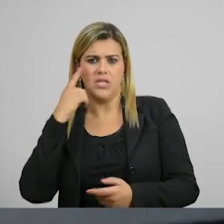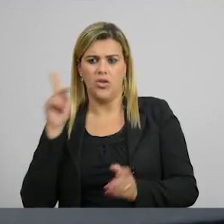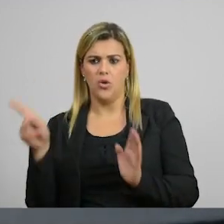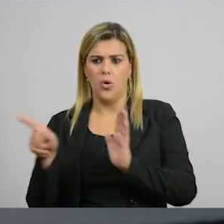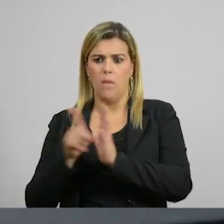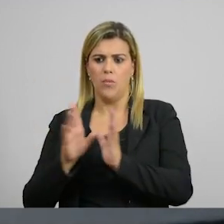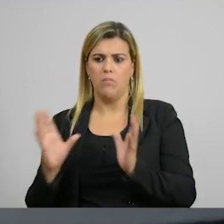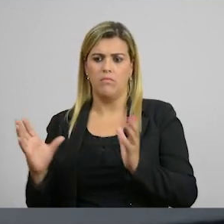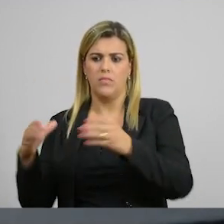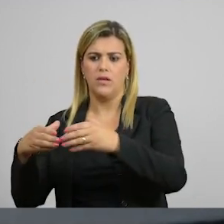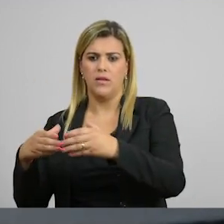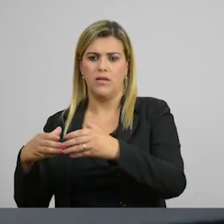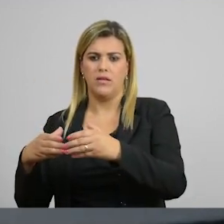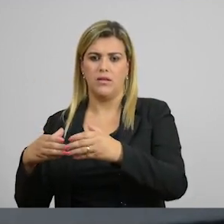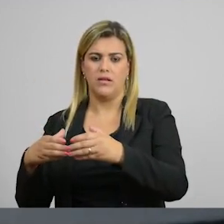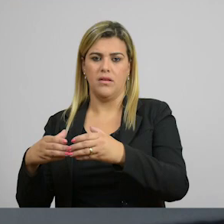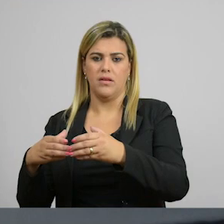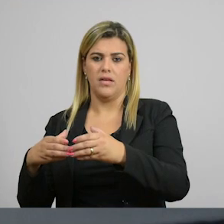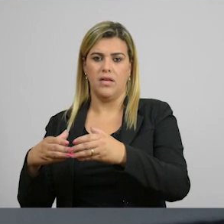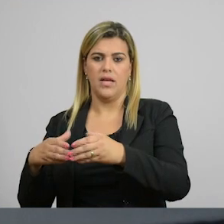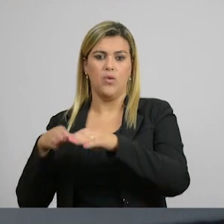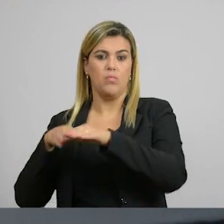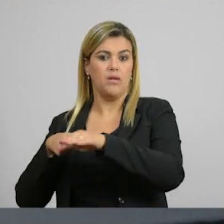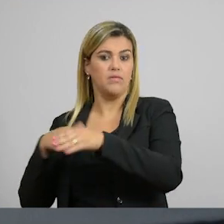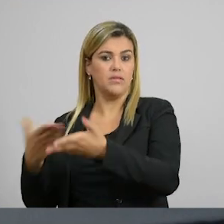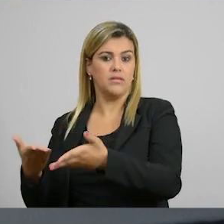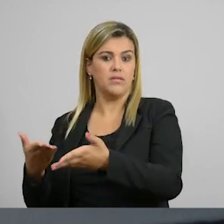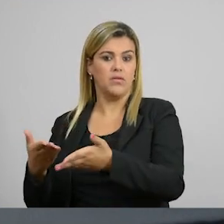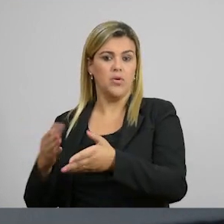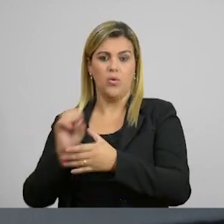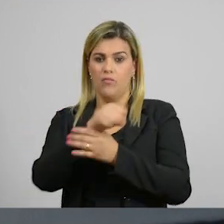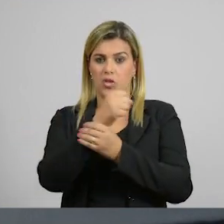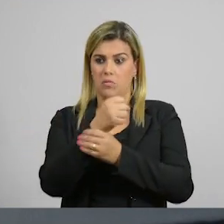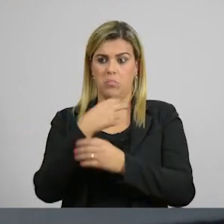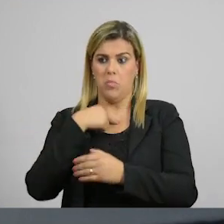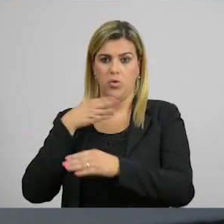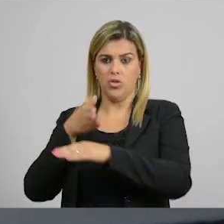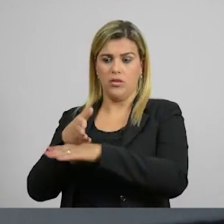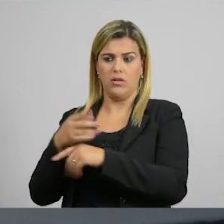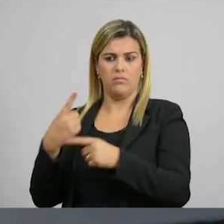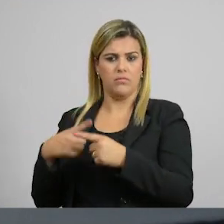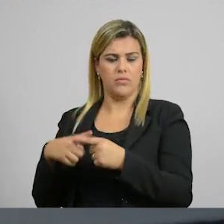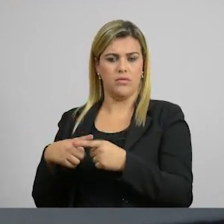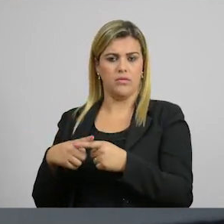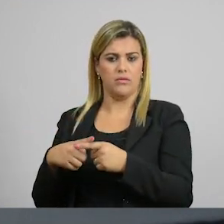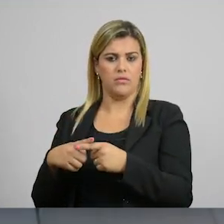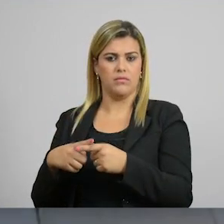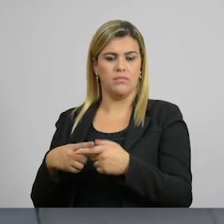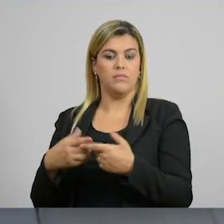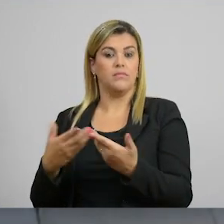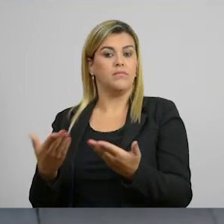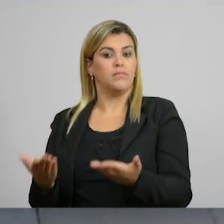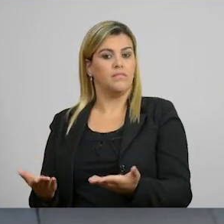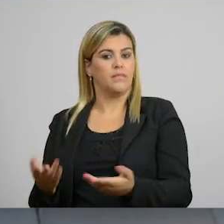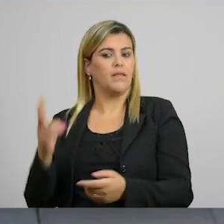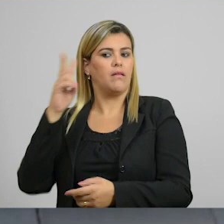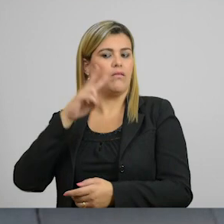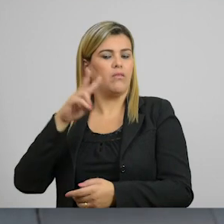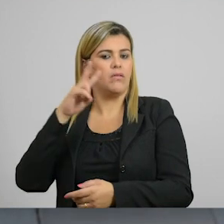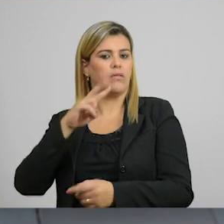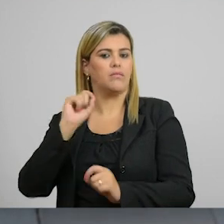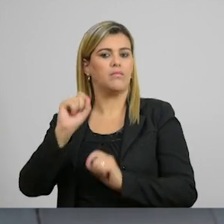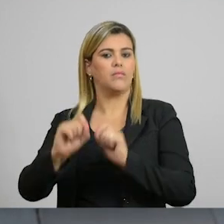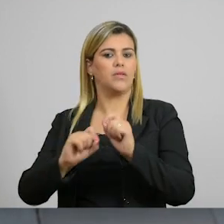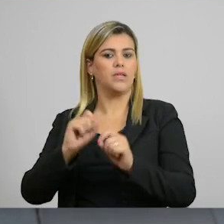cogitando tudo o que queriam sobre a fisioterapia, sobre a fisiatria, porque o fisioterapeuta não podia entrar. Então,